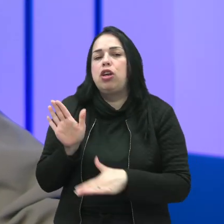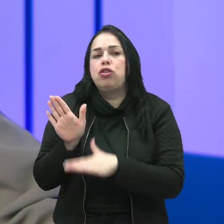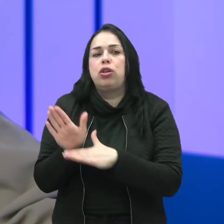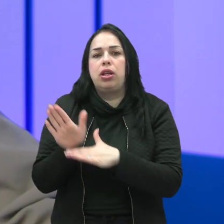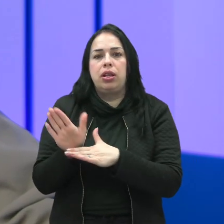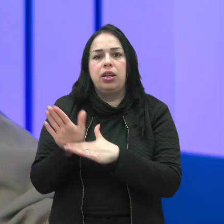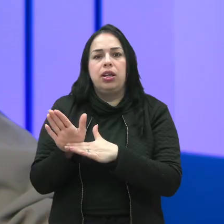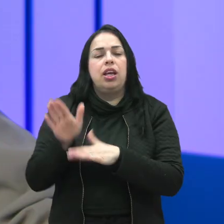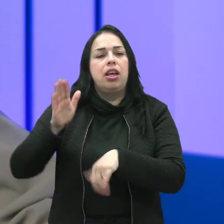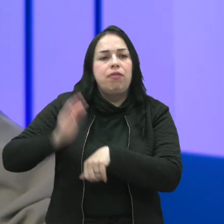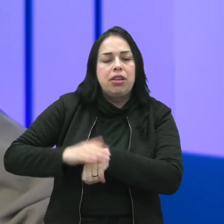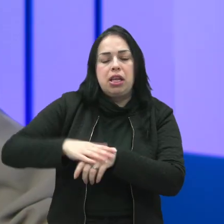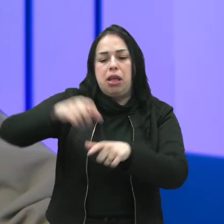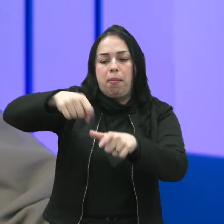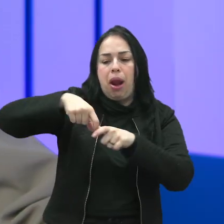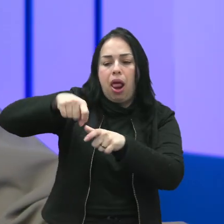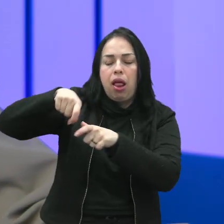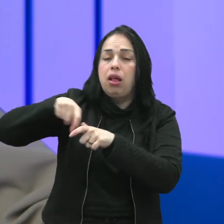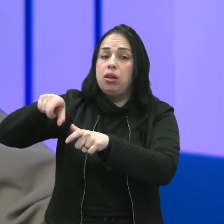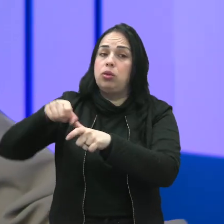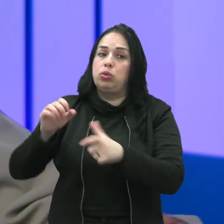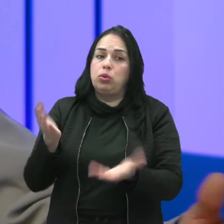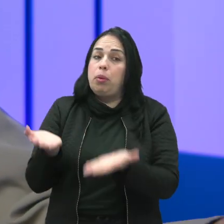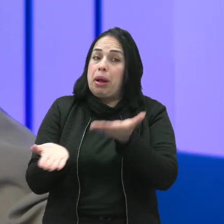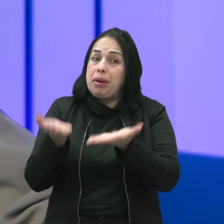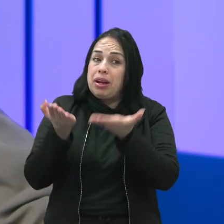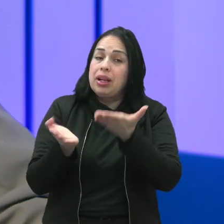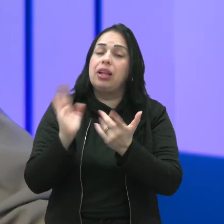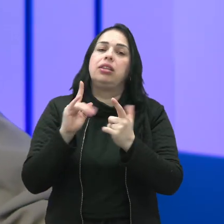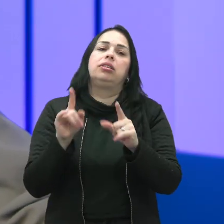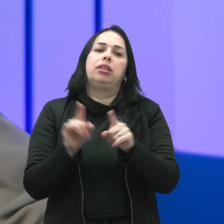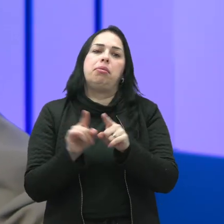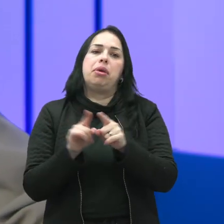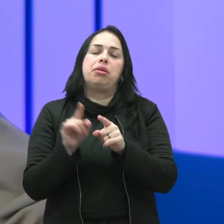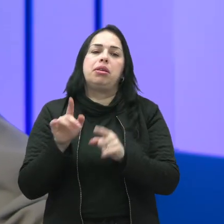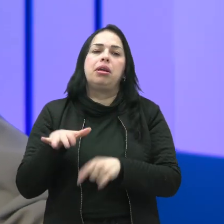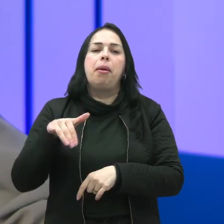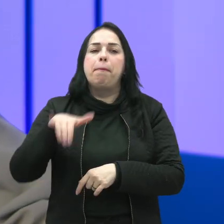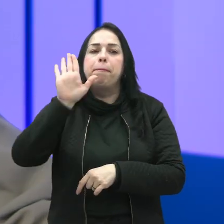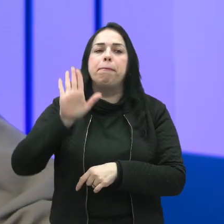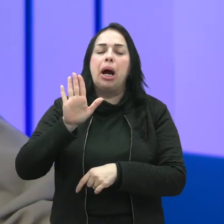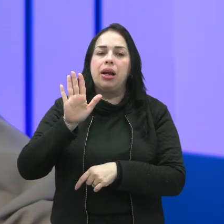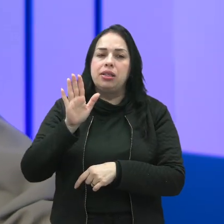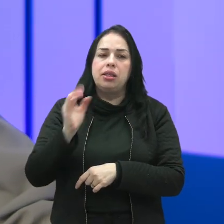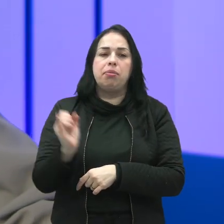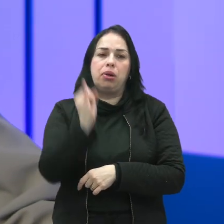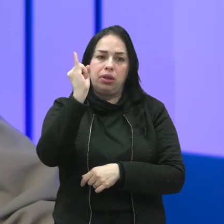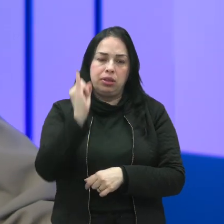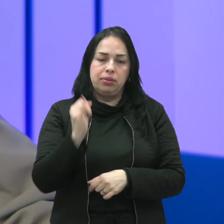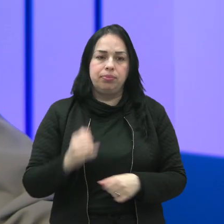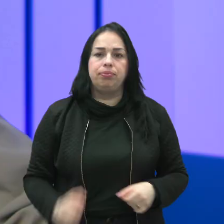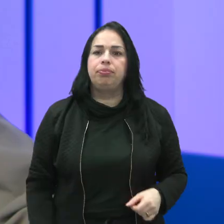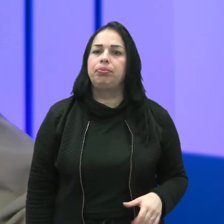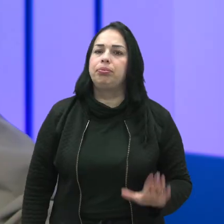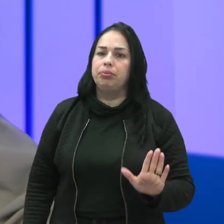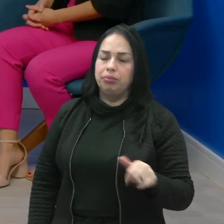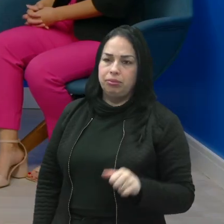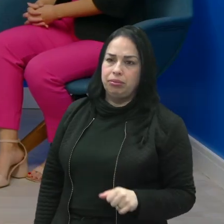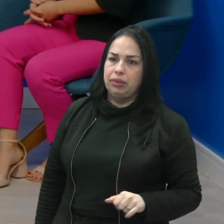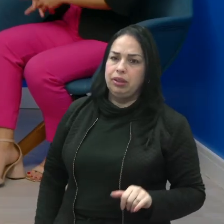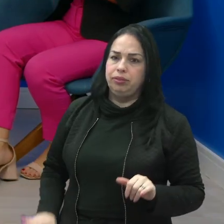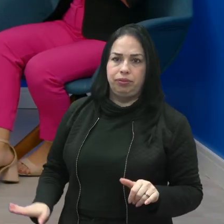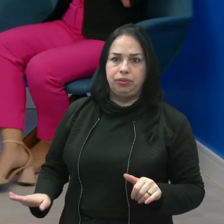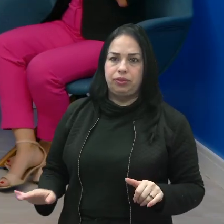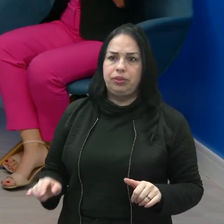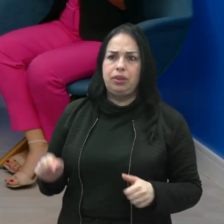né, ter um sistema de produção mais equilibrado, um sistema de produção que seja mais inteligente desse que a gente está praticando hoje no planeta. E Valdir,